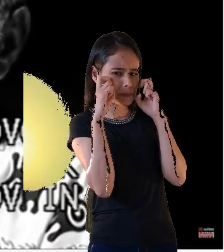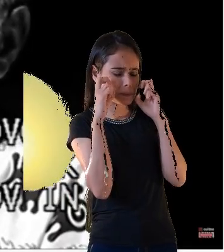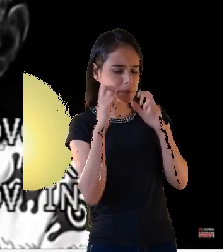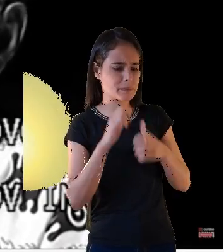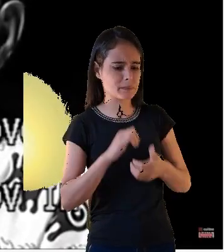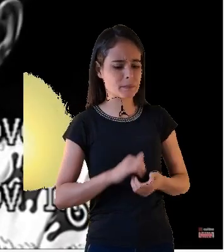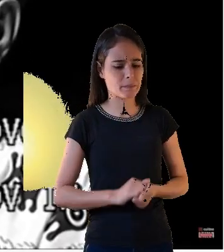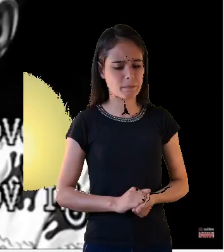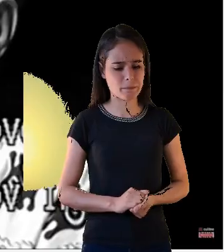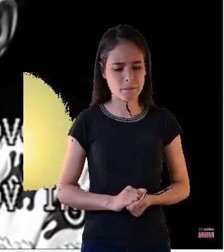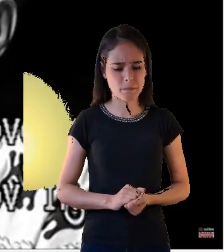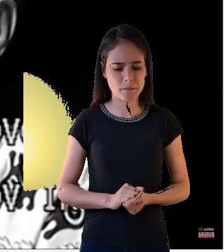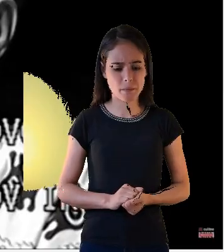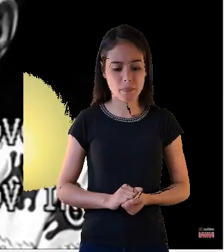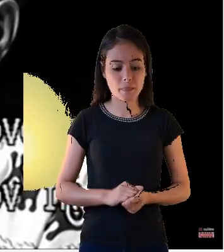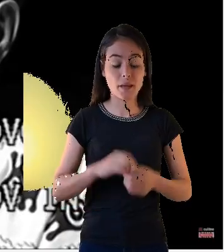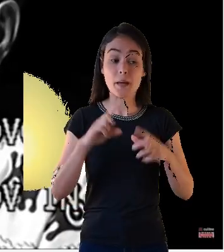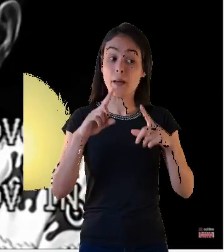eu fui